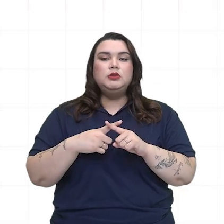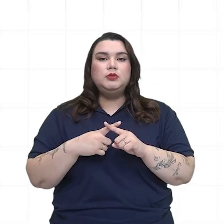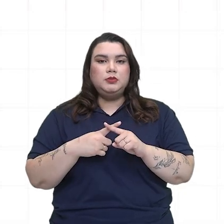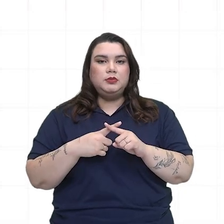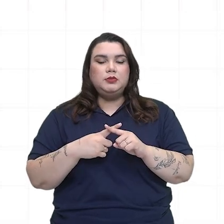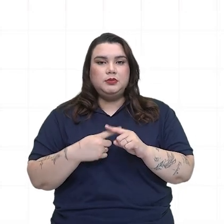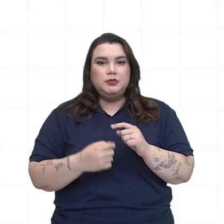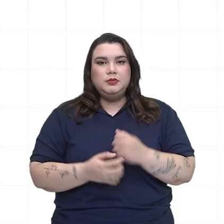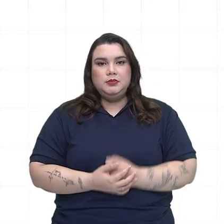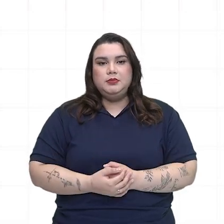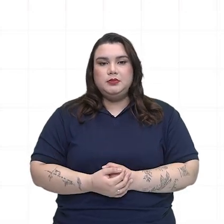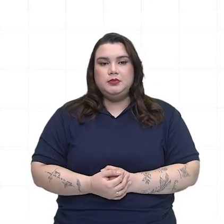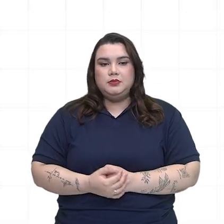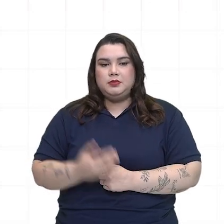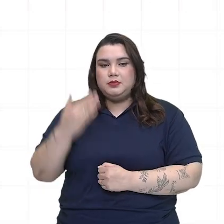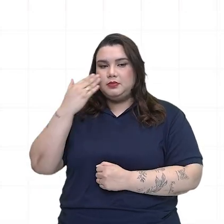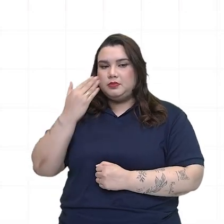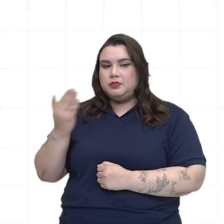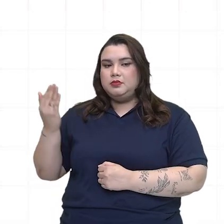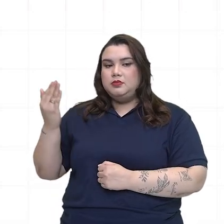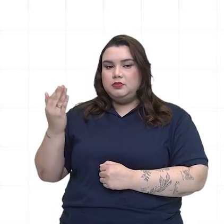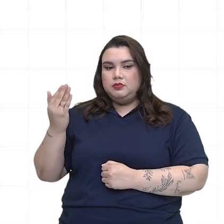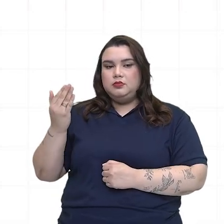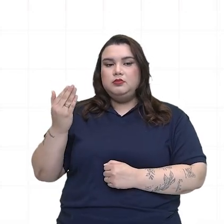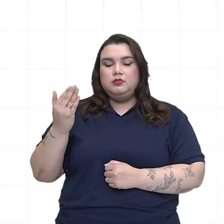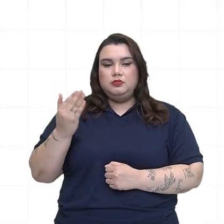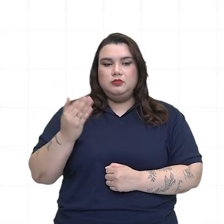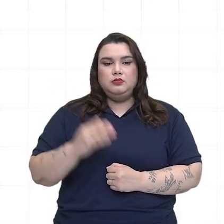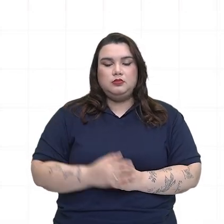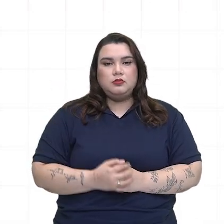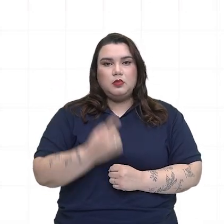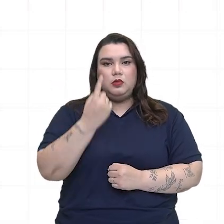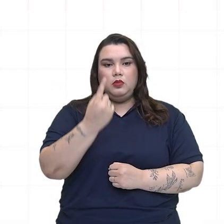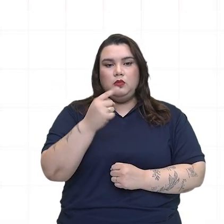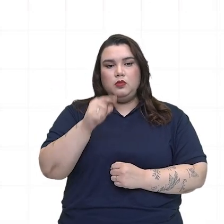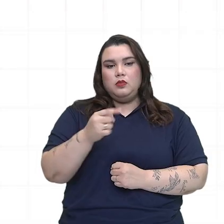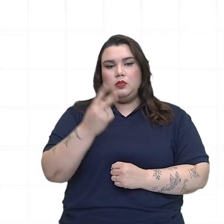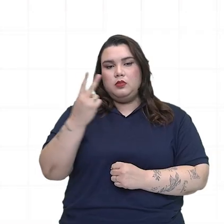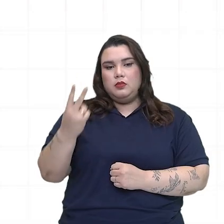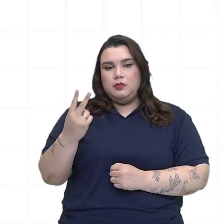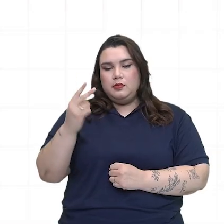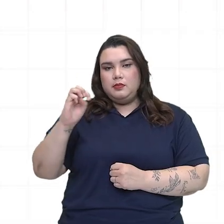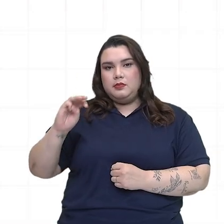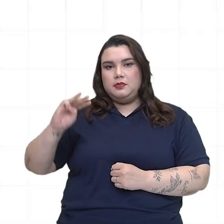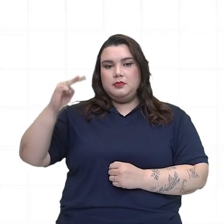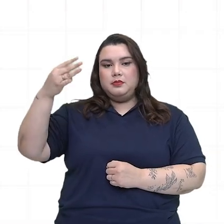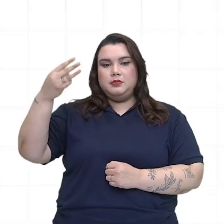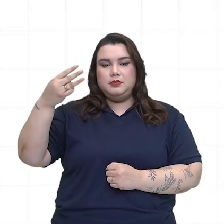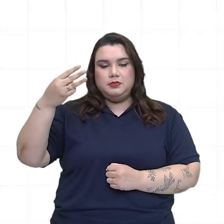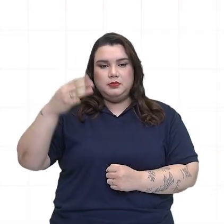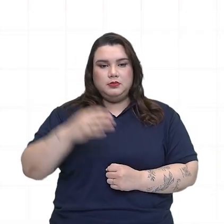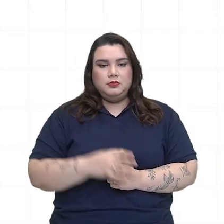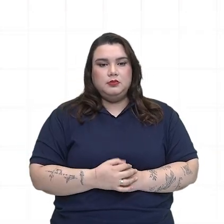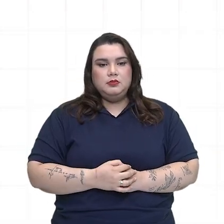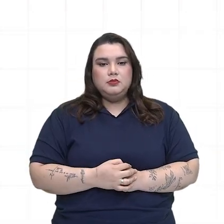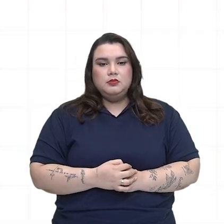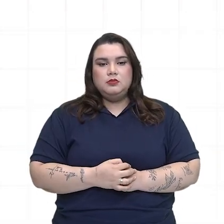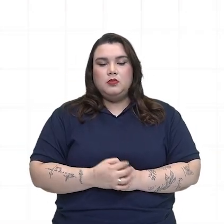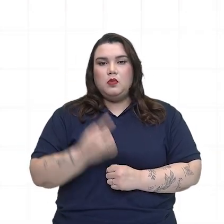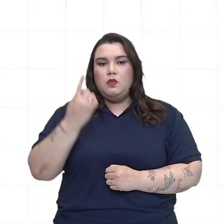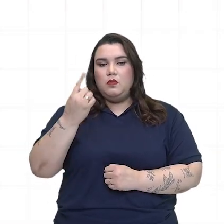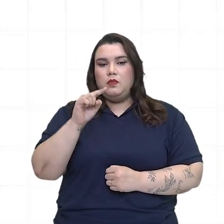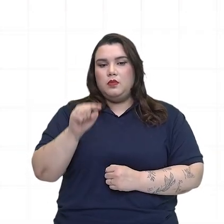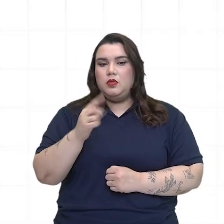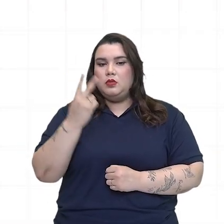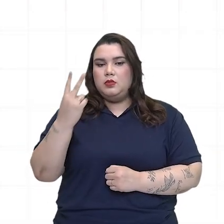vezes? 3 vezes, olha. Então, tá aqui, ó. Olha lá, o que você vai ter que fazer, ó. Lá vai, ó.